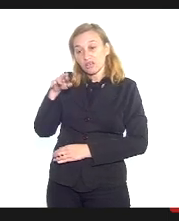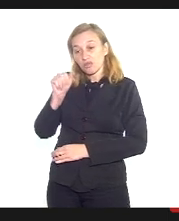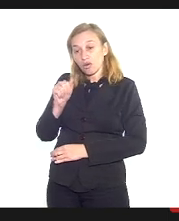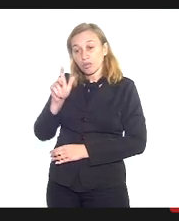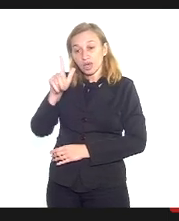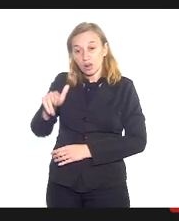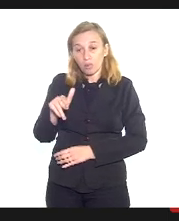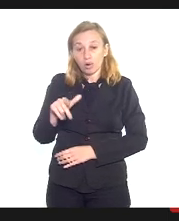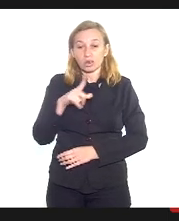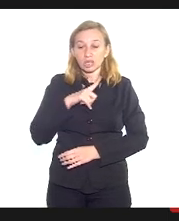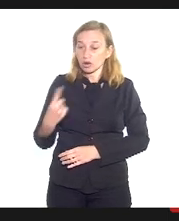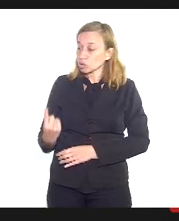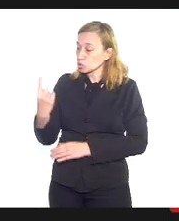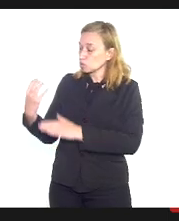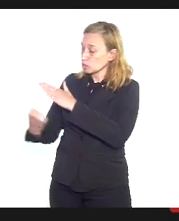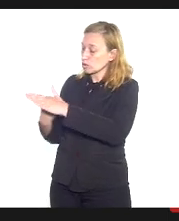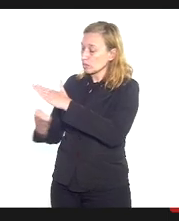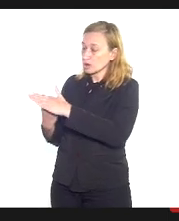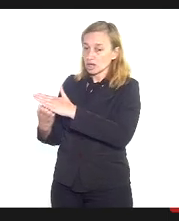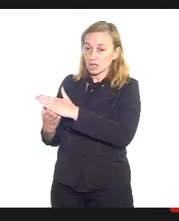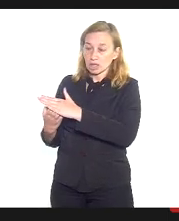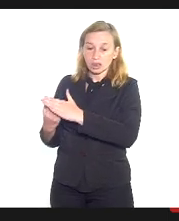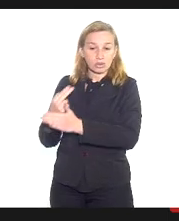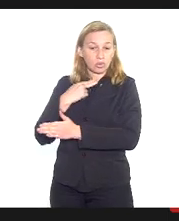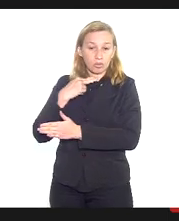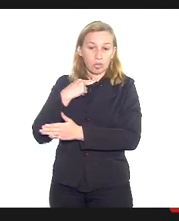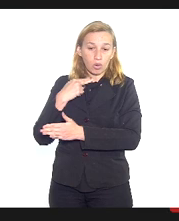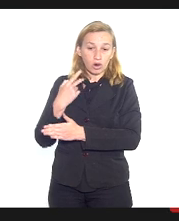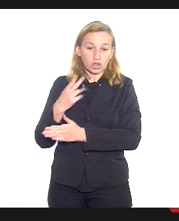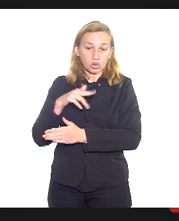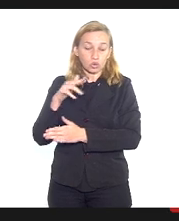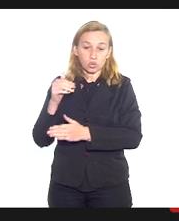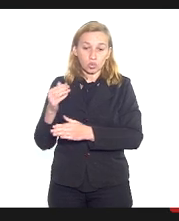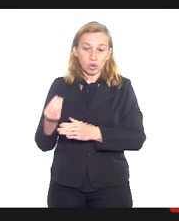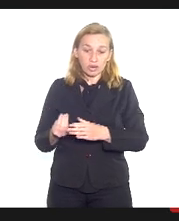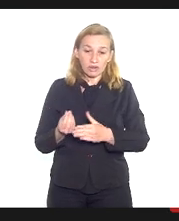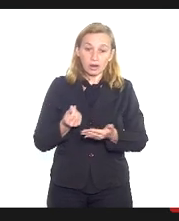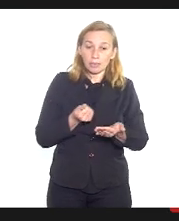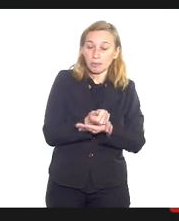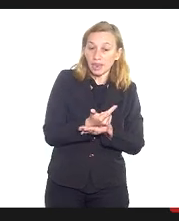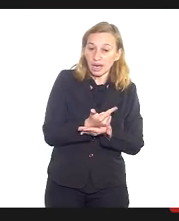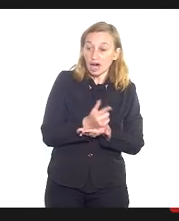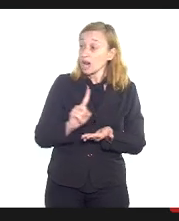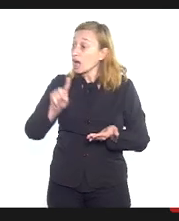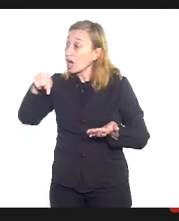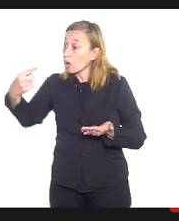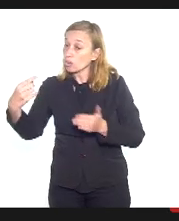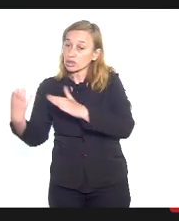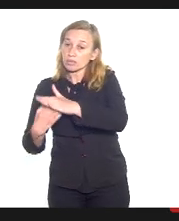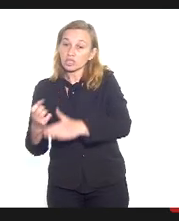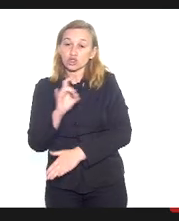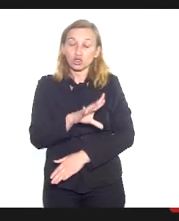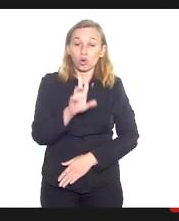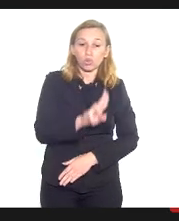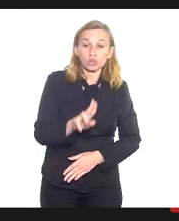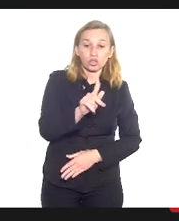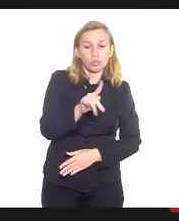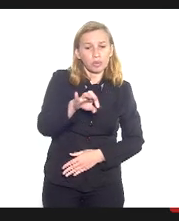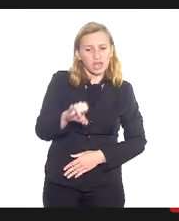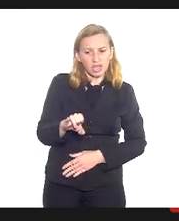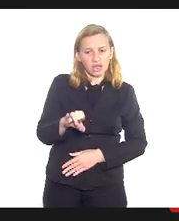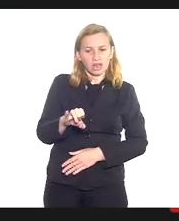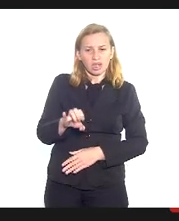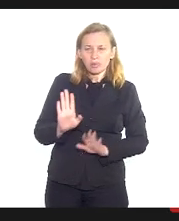seja, nós temos uma empresa que fala, olha, eu não posso, nunca vai ser aplicado. E aí outra concessionária só usa o PIC. Então a gente, poxa, peraí, mas são